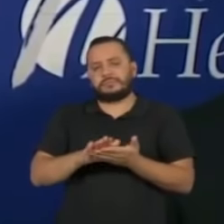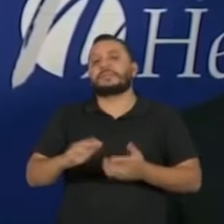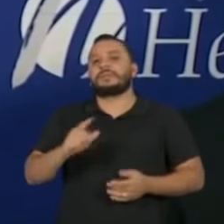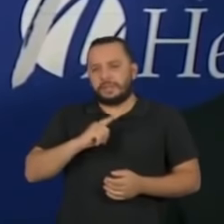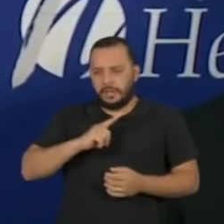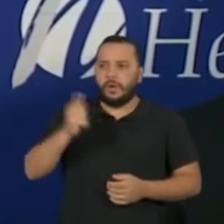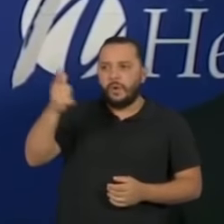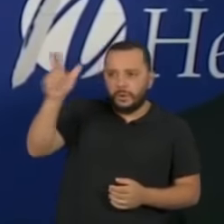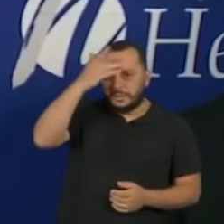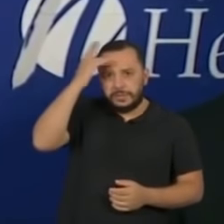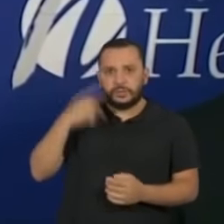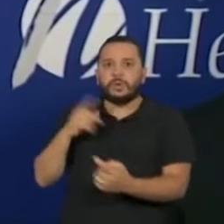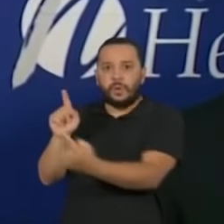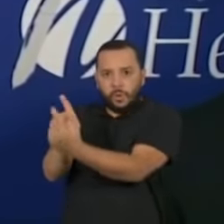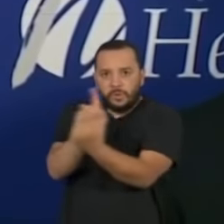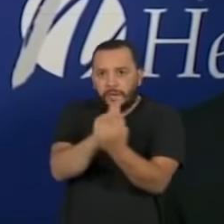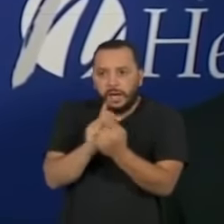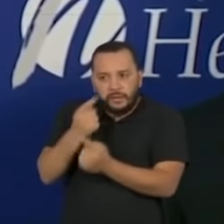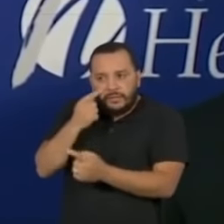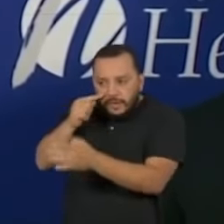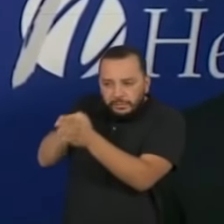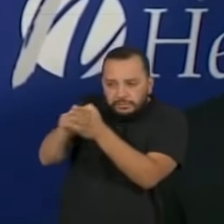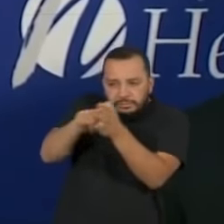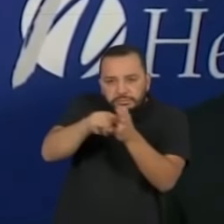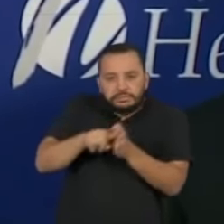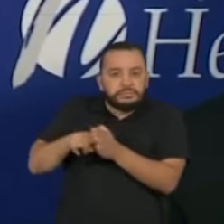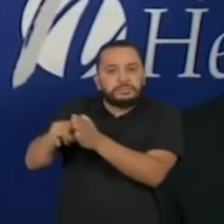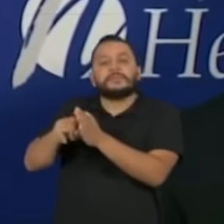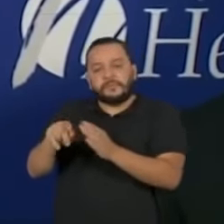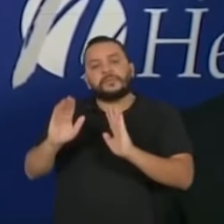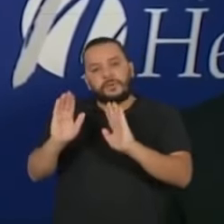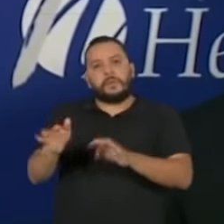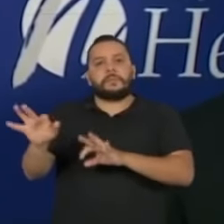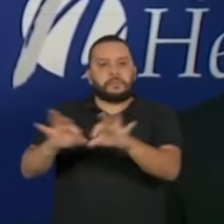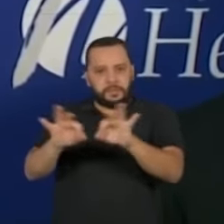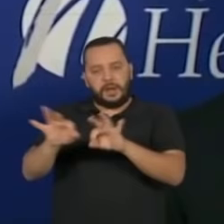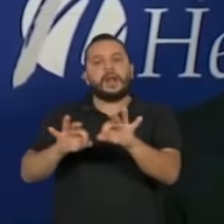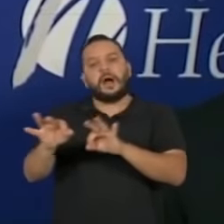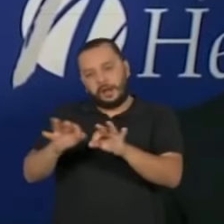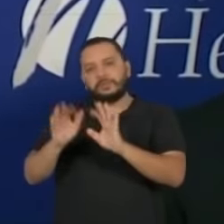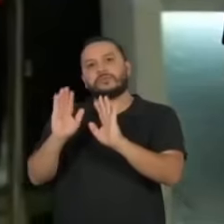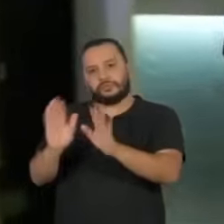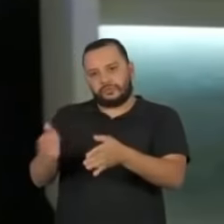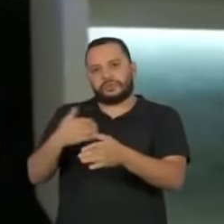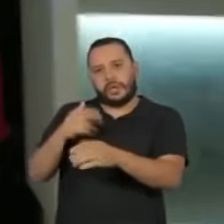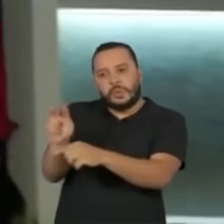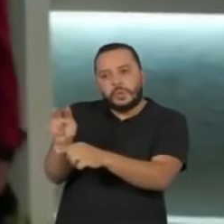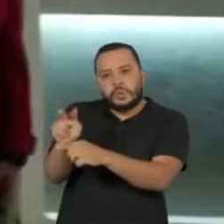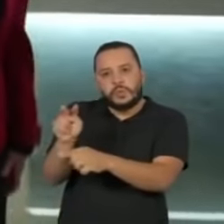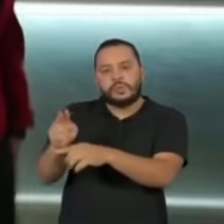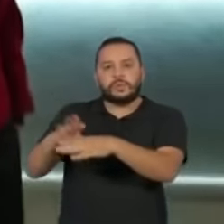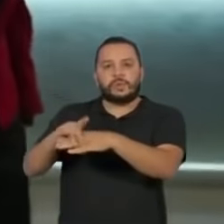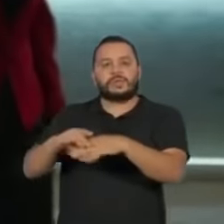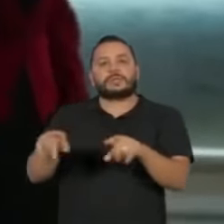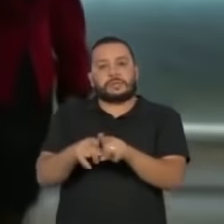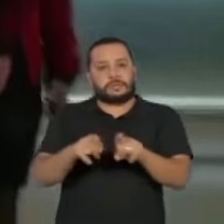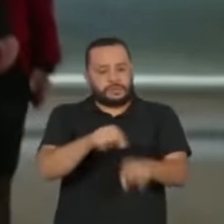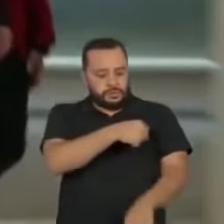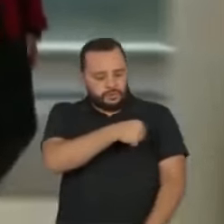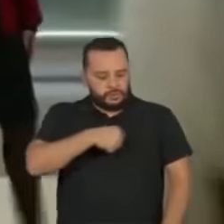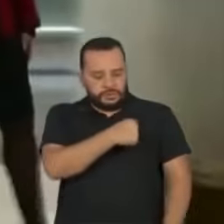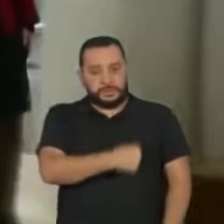que tiveram contato com o paciente e que as autoridades estão preparadas para mais casos da doença. Em Davos, na Suíça, durante